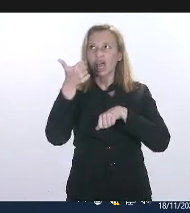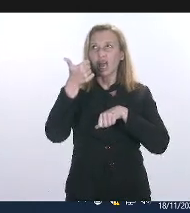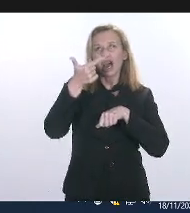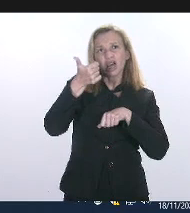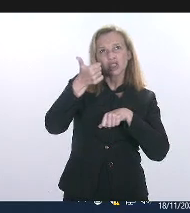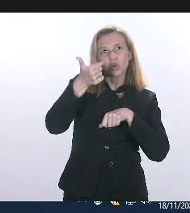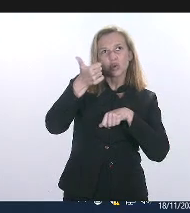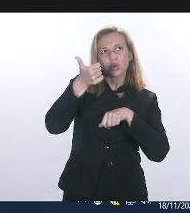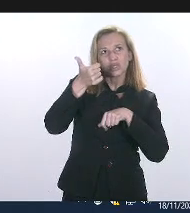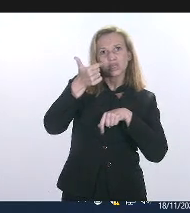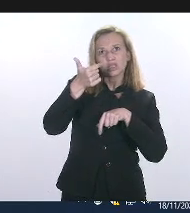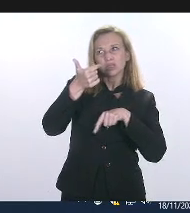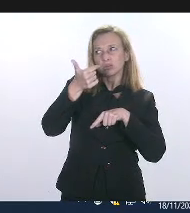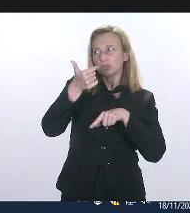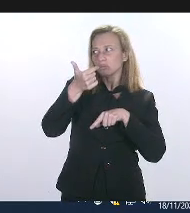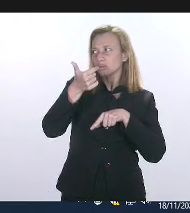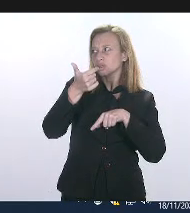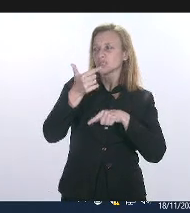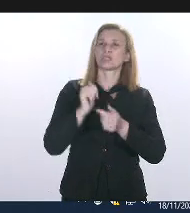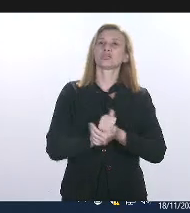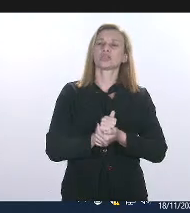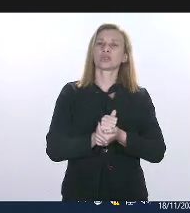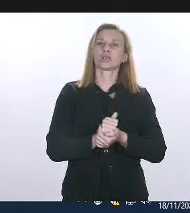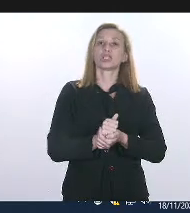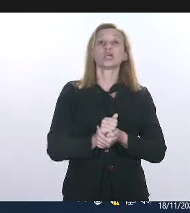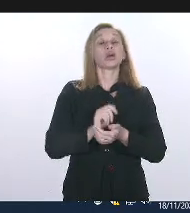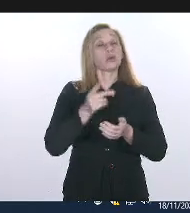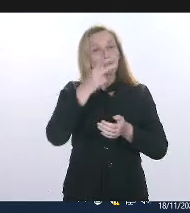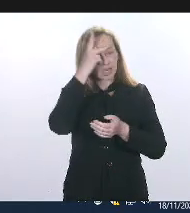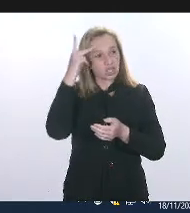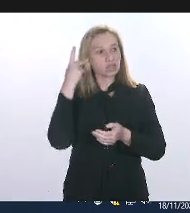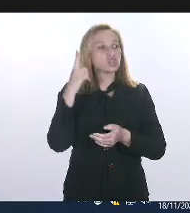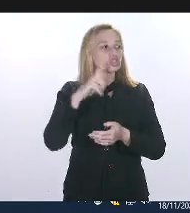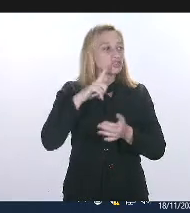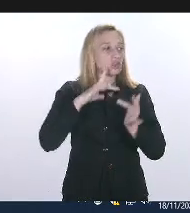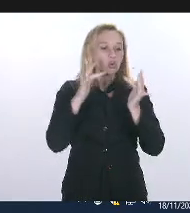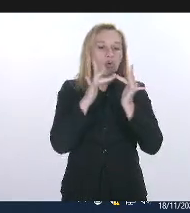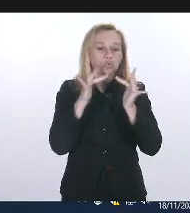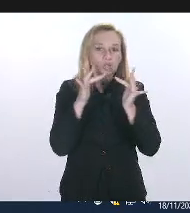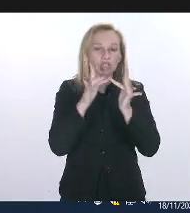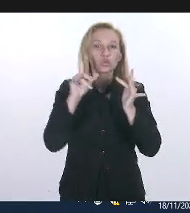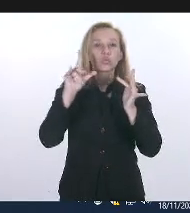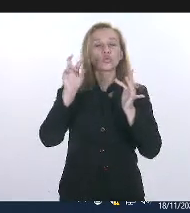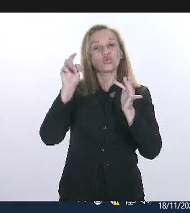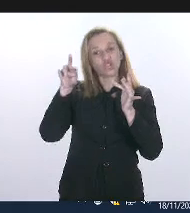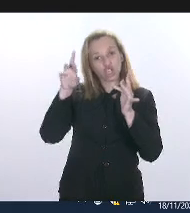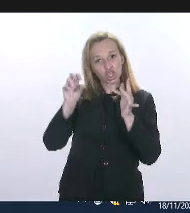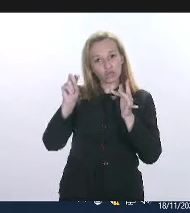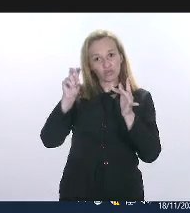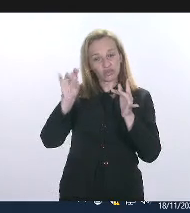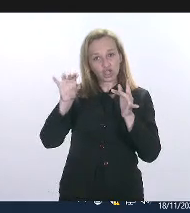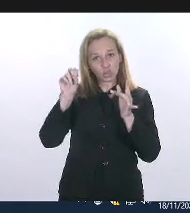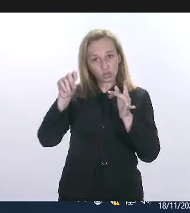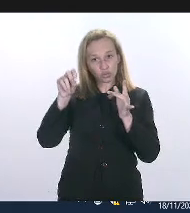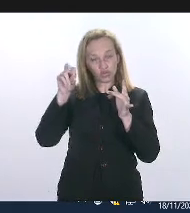12 meses. Então, pessoas que tiveram contato com o vírus e tiveram